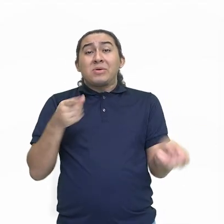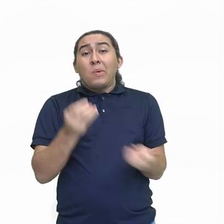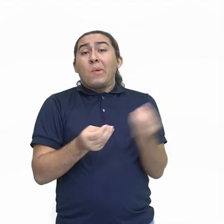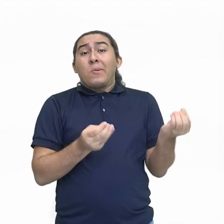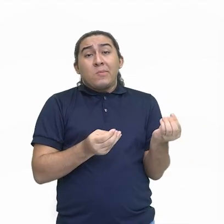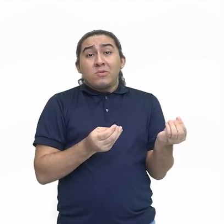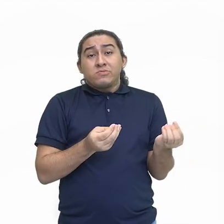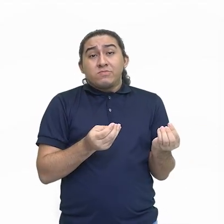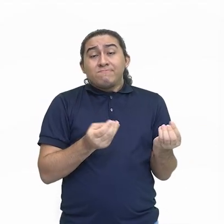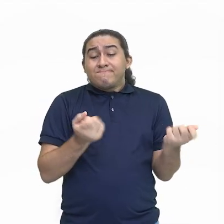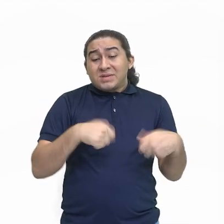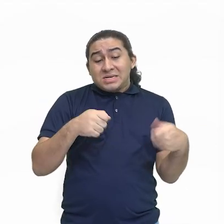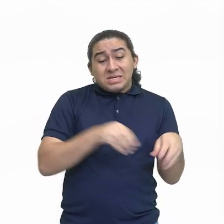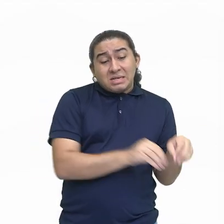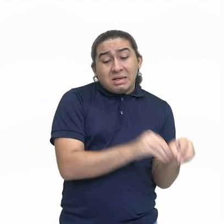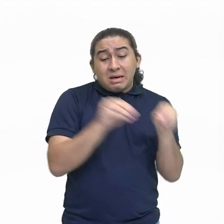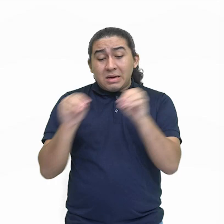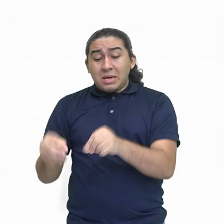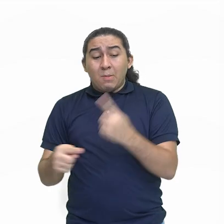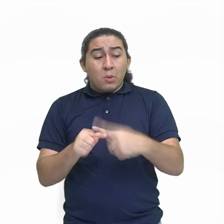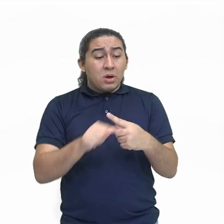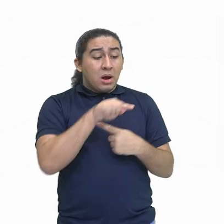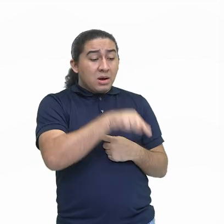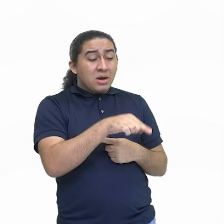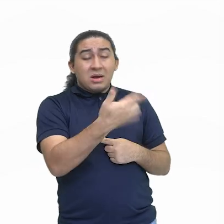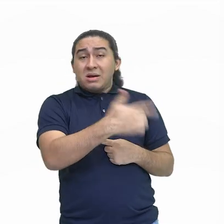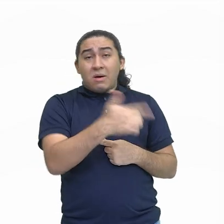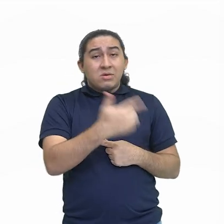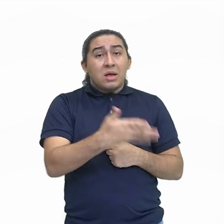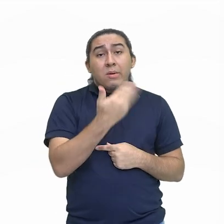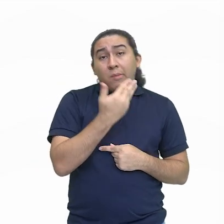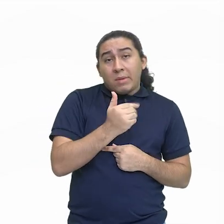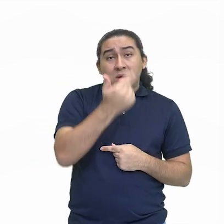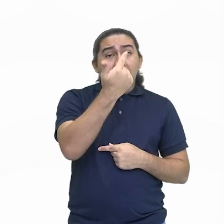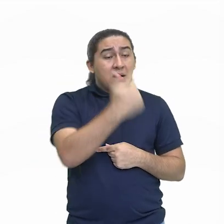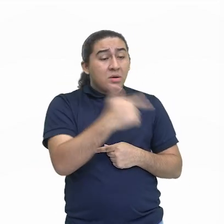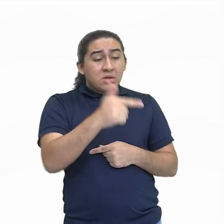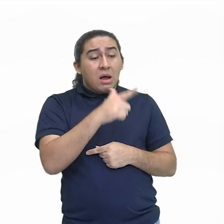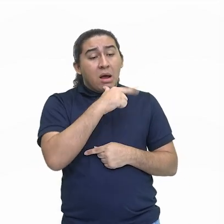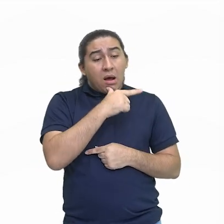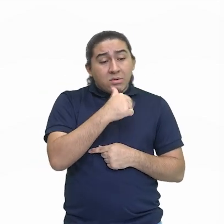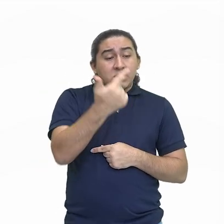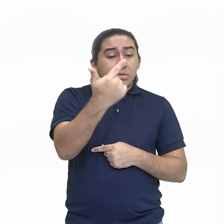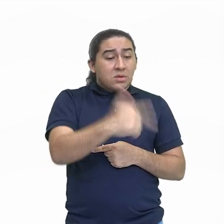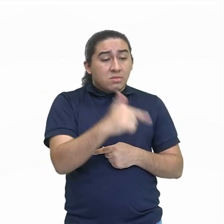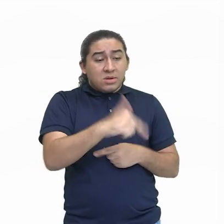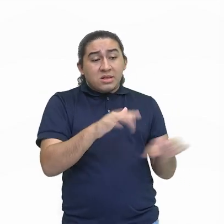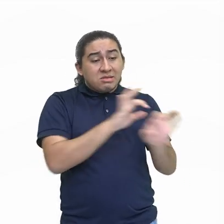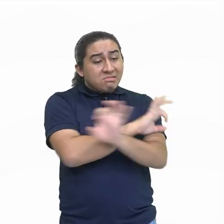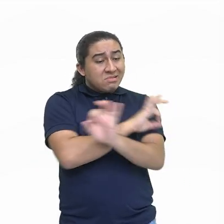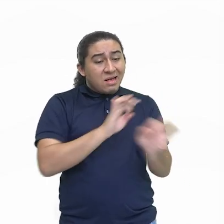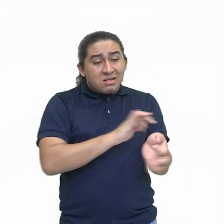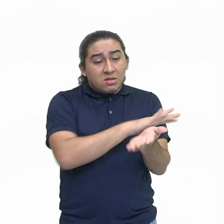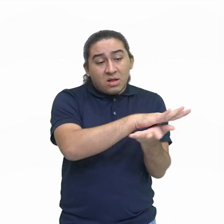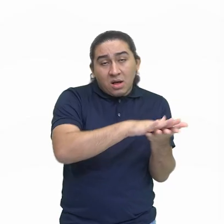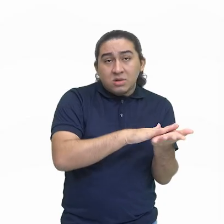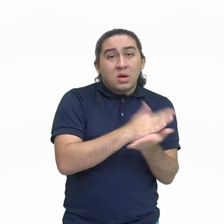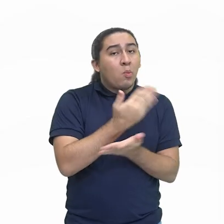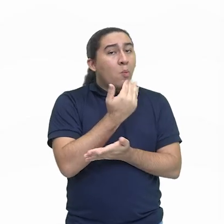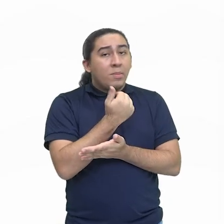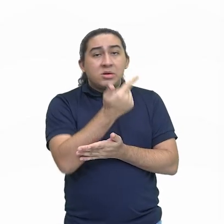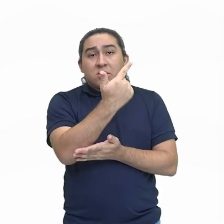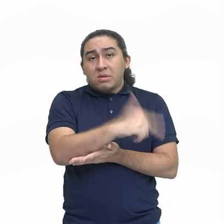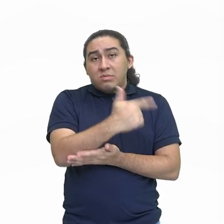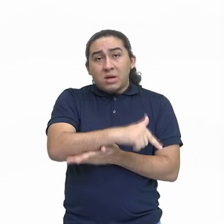sair de um lugar que você não pode sustentar sua família, que você não tem de onde tirar a alimentação para dar